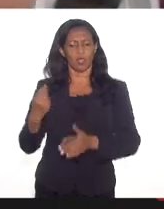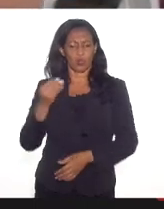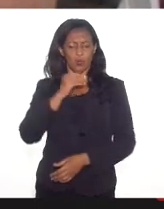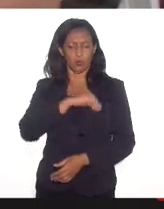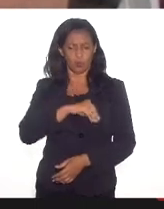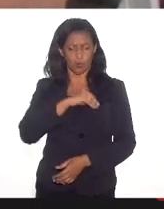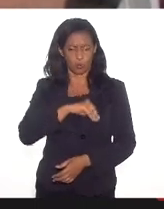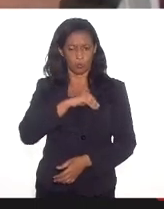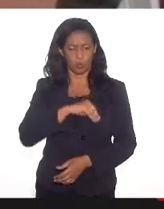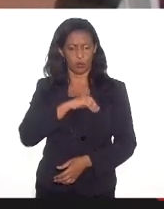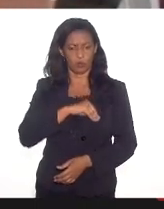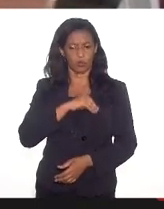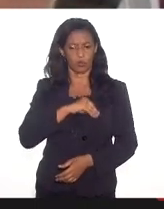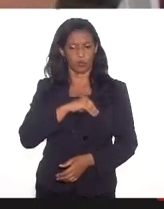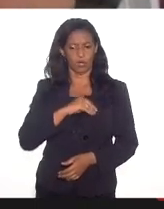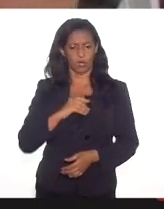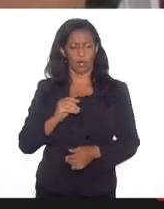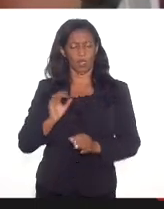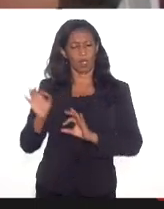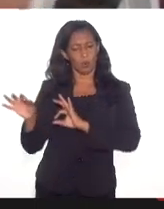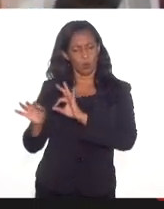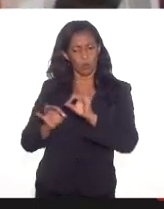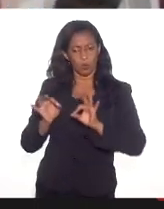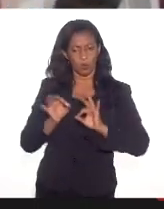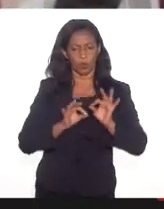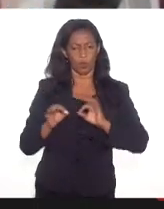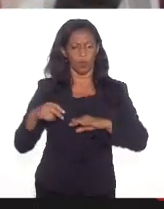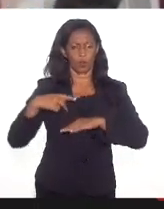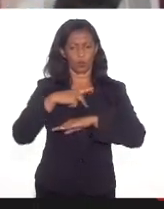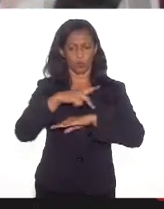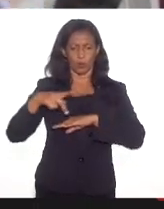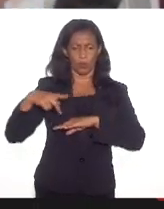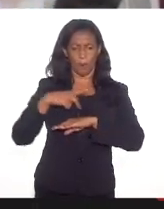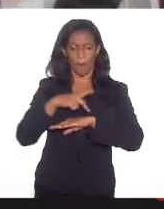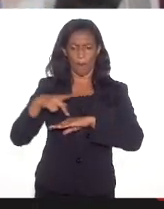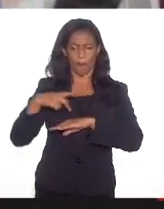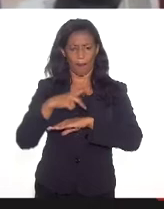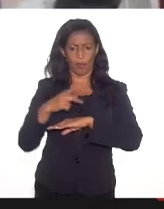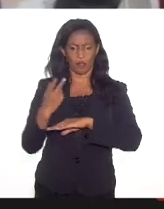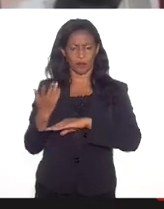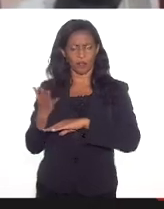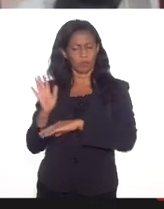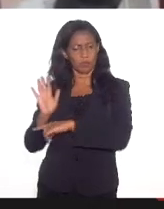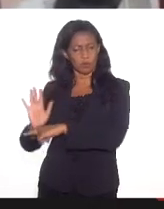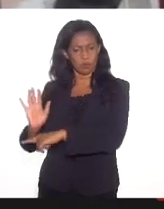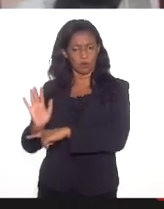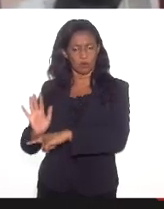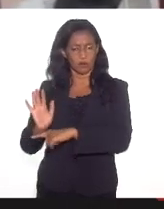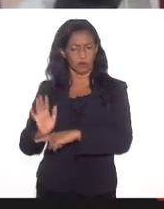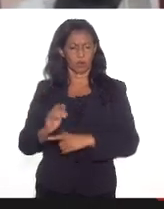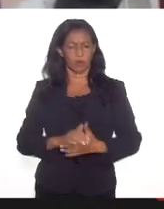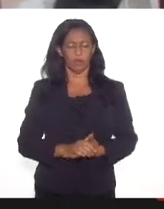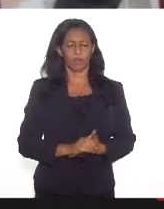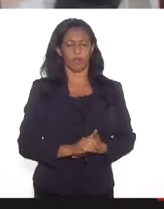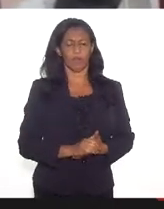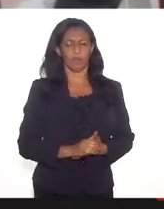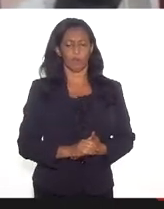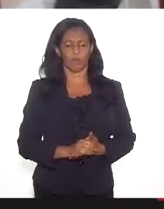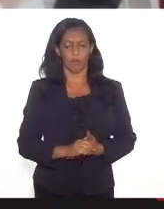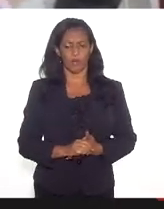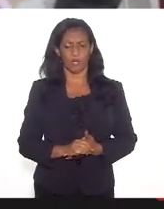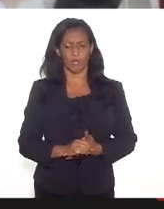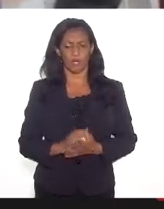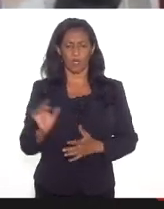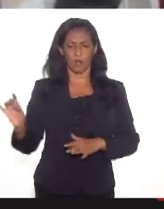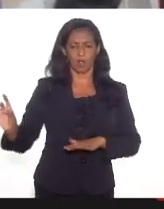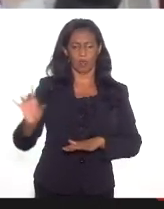na medida do possível com o progresso do país será suficiente para atender as necessidades de cada um